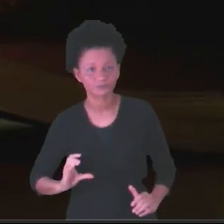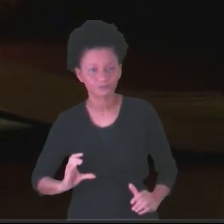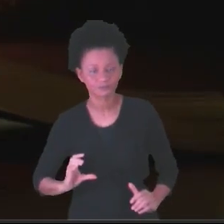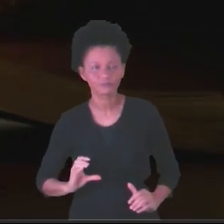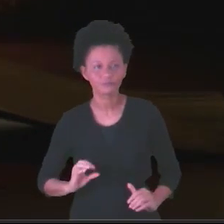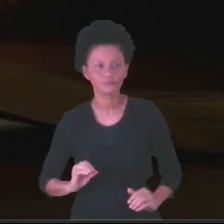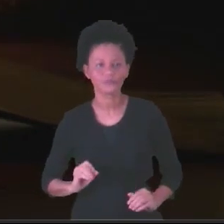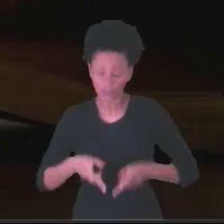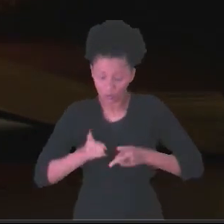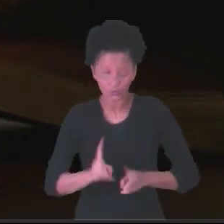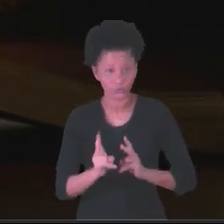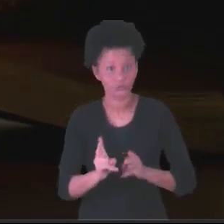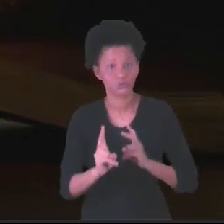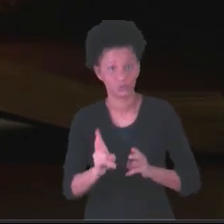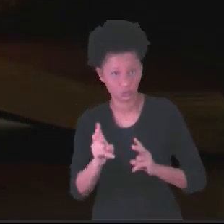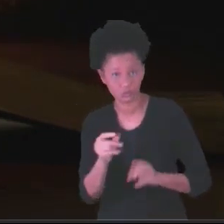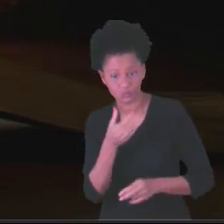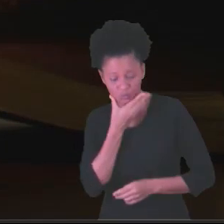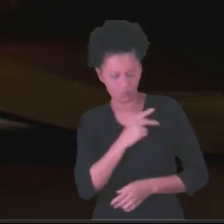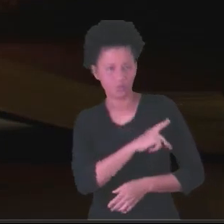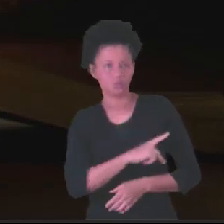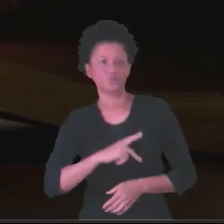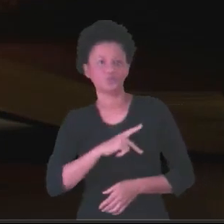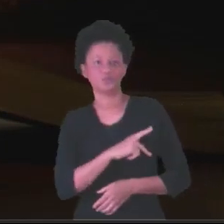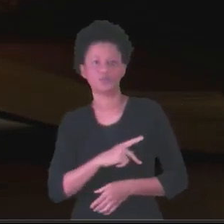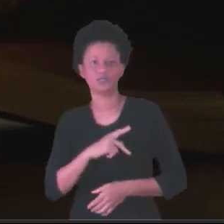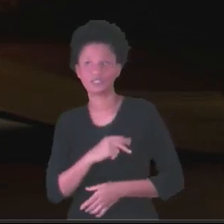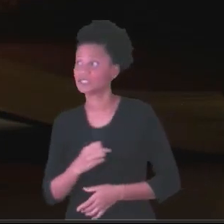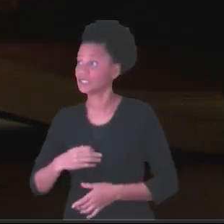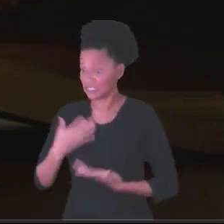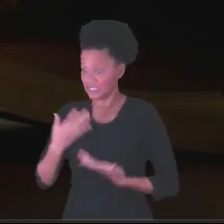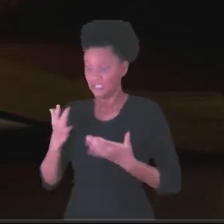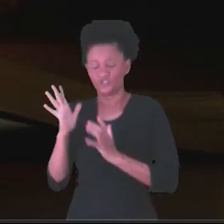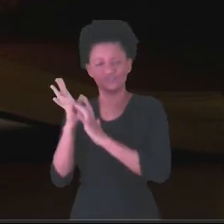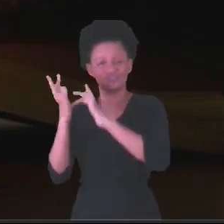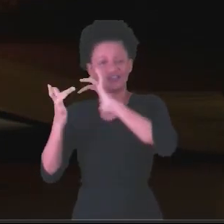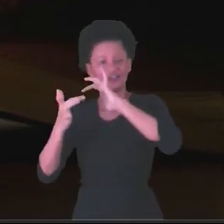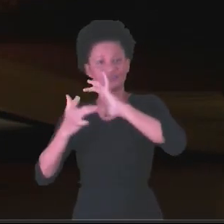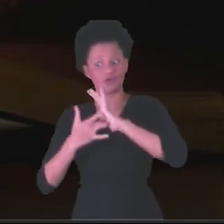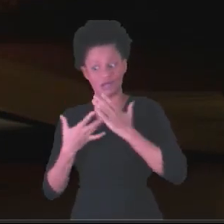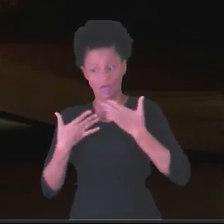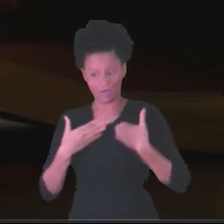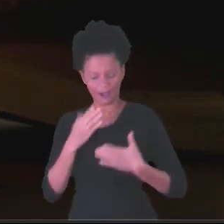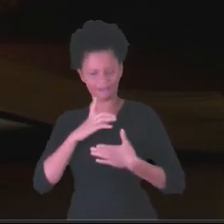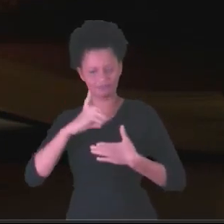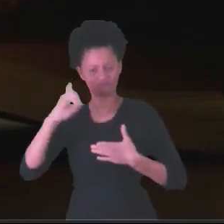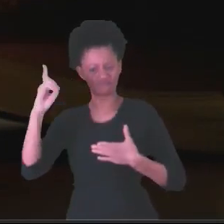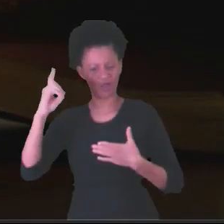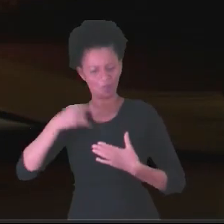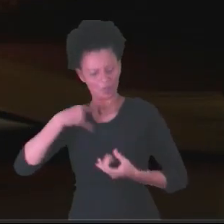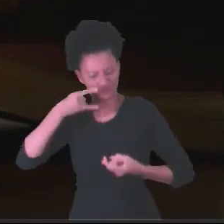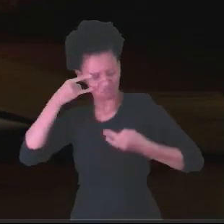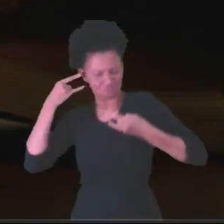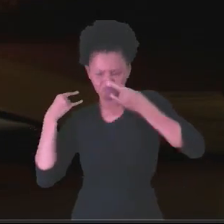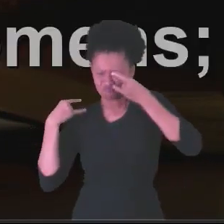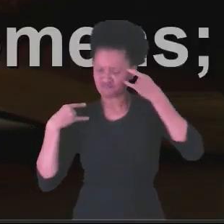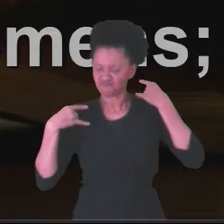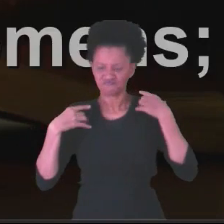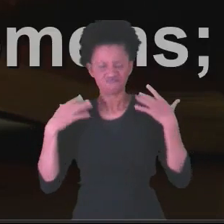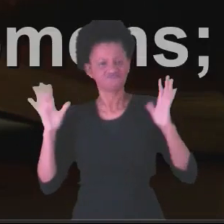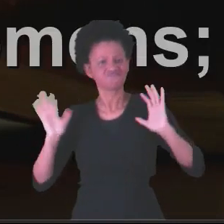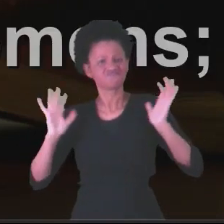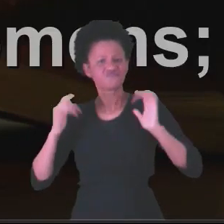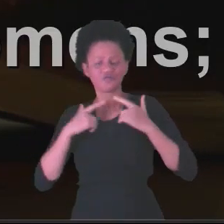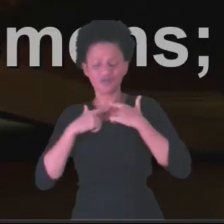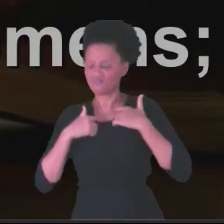prossegue paulo que sendo em forma de deus não teve por usurpação ser igual a